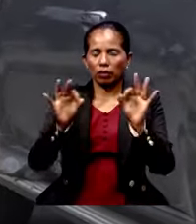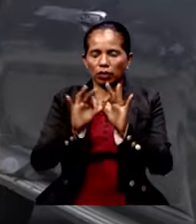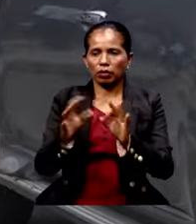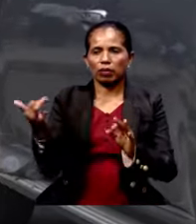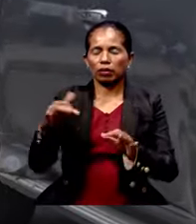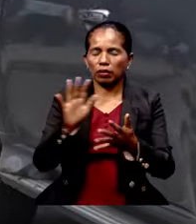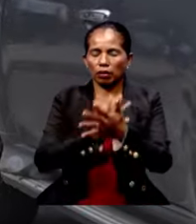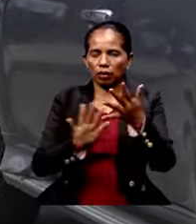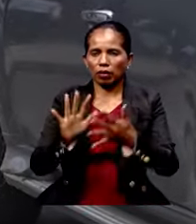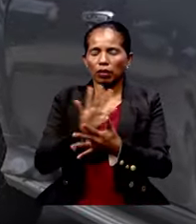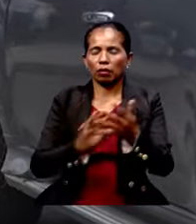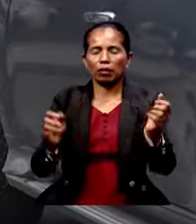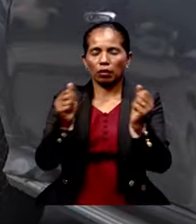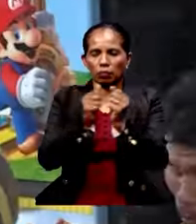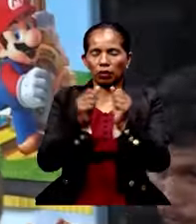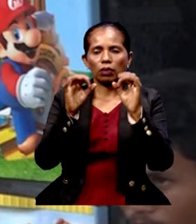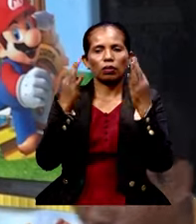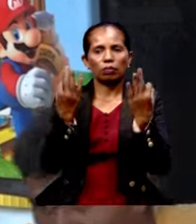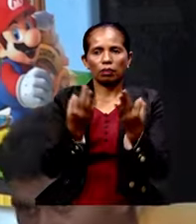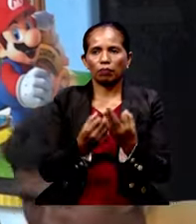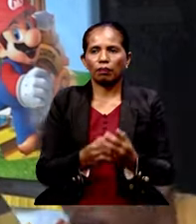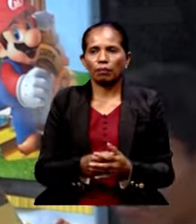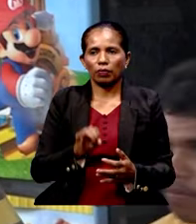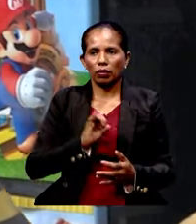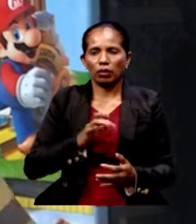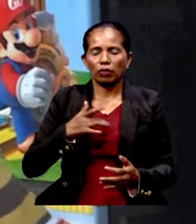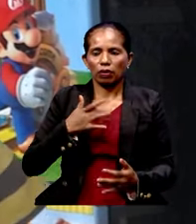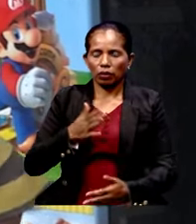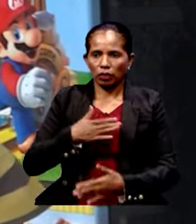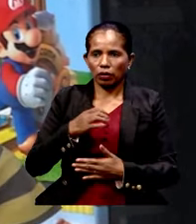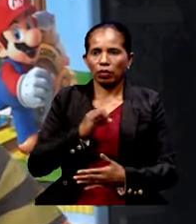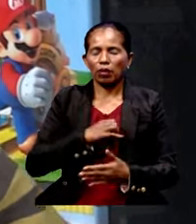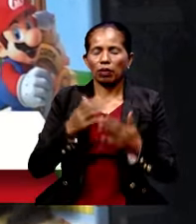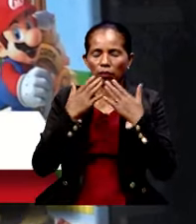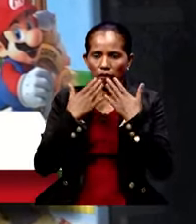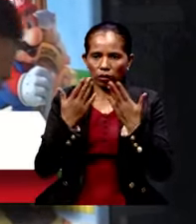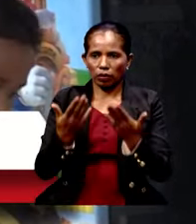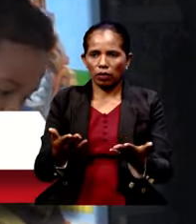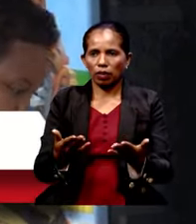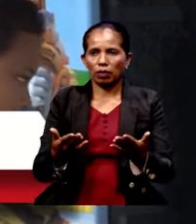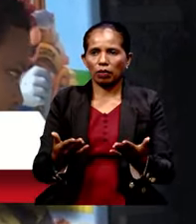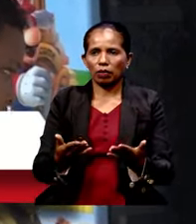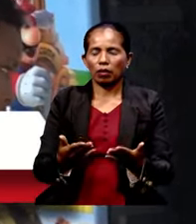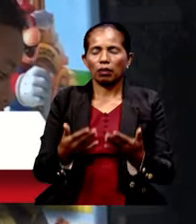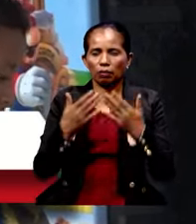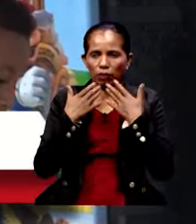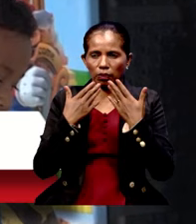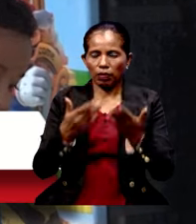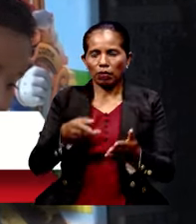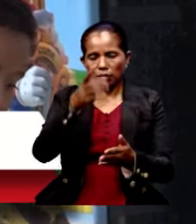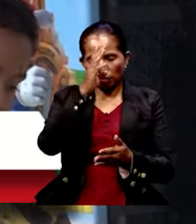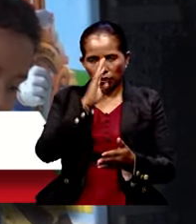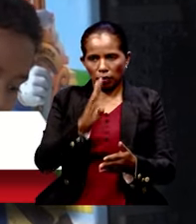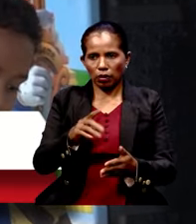bele celebra amutu ko familia. Hau contenti, hau so obrigado, no mos agradece ba na